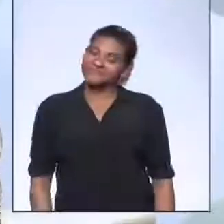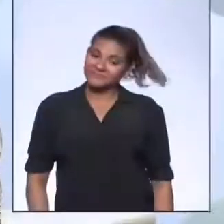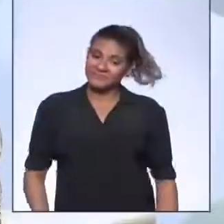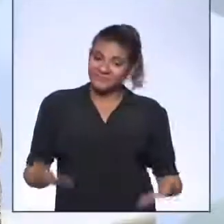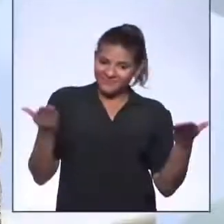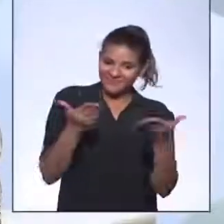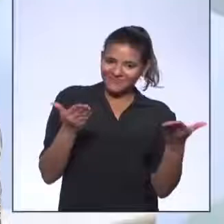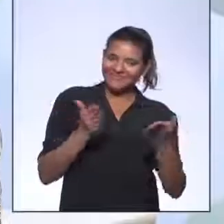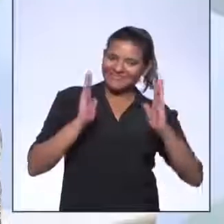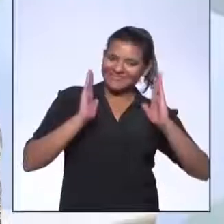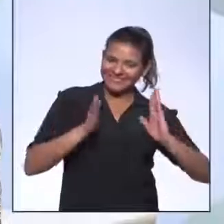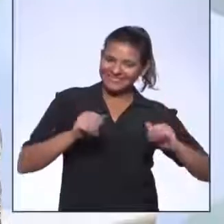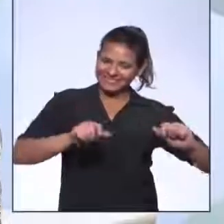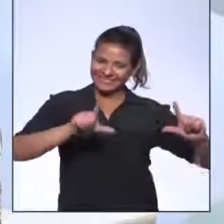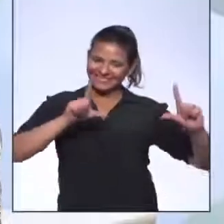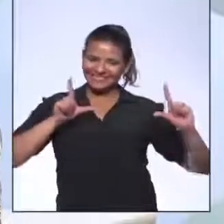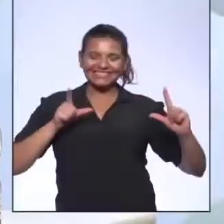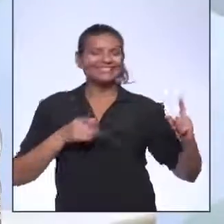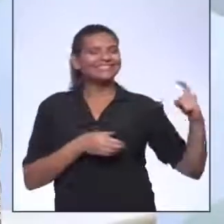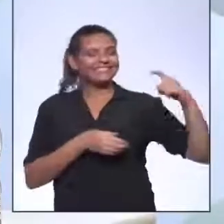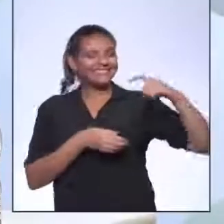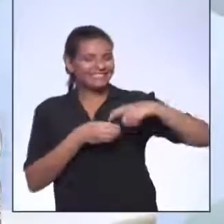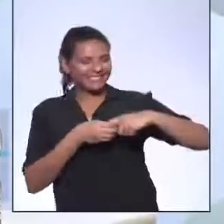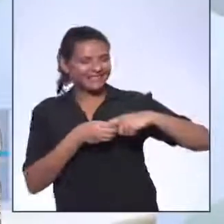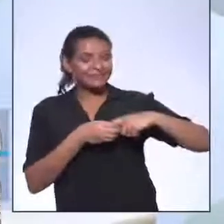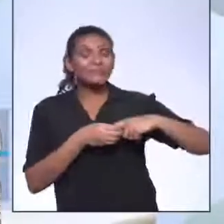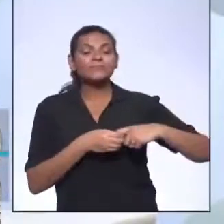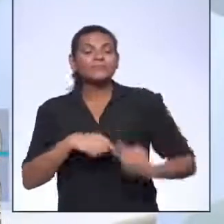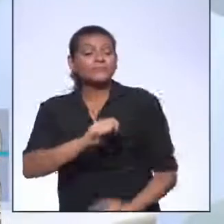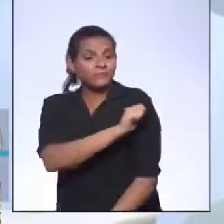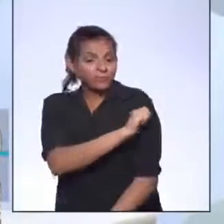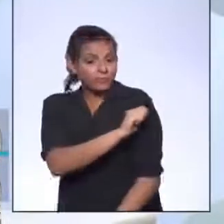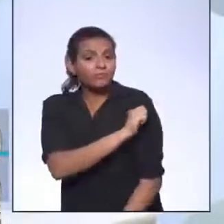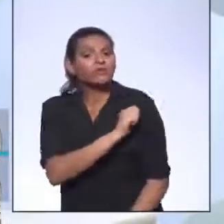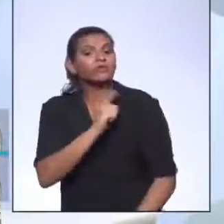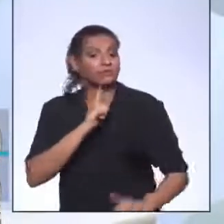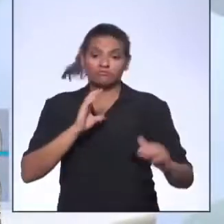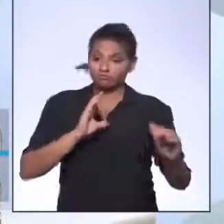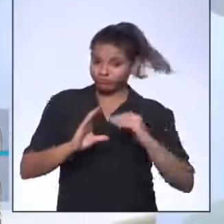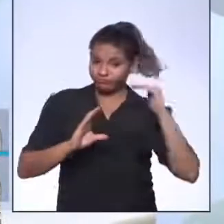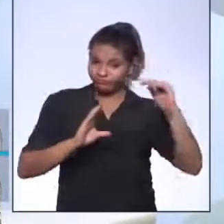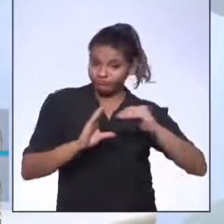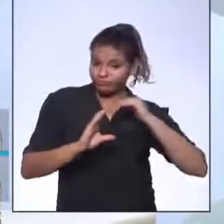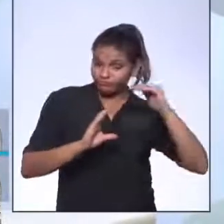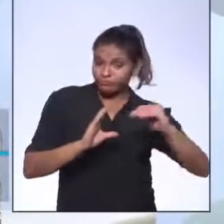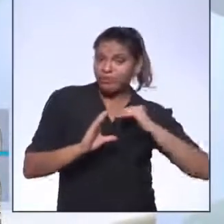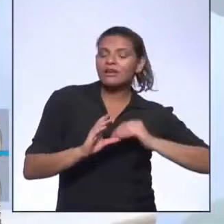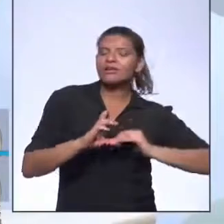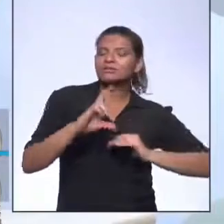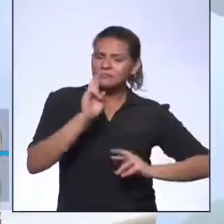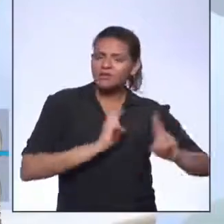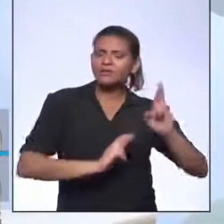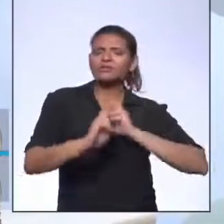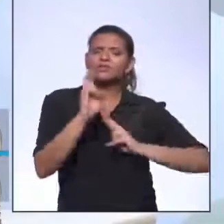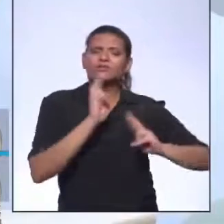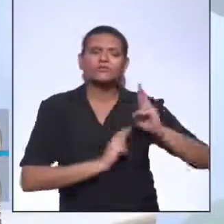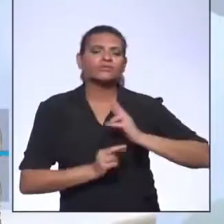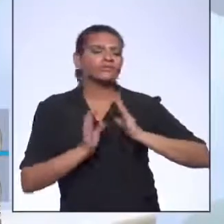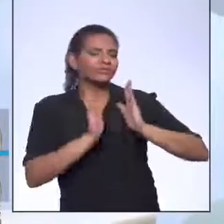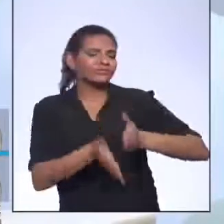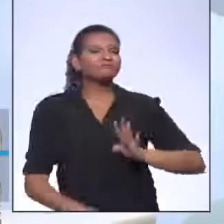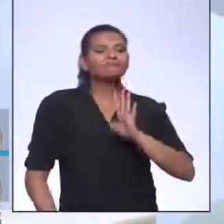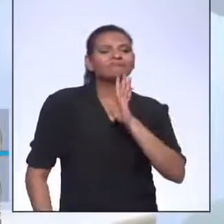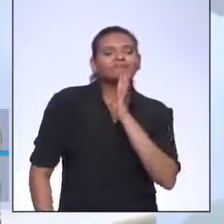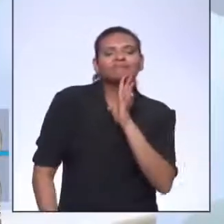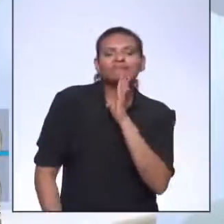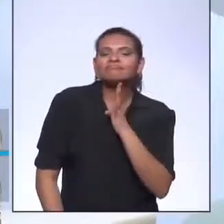Voltamos para a interação. Os estudantes estão participando, já estão colocando aqui suas impressões, seus conhecimentos